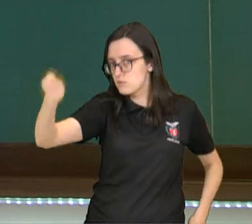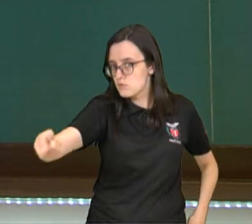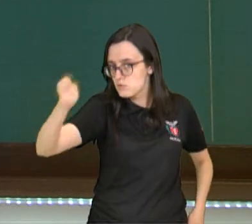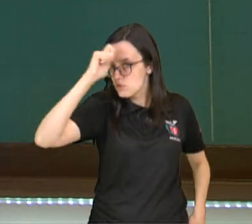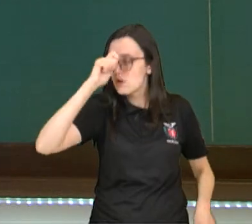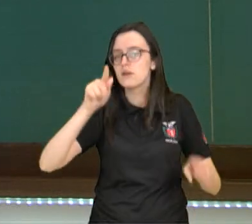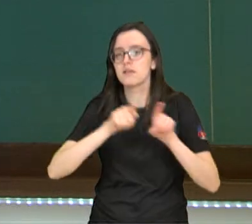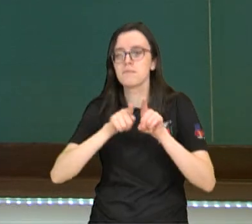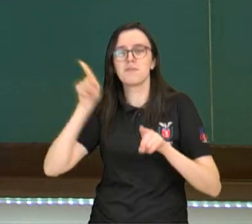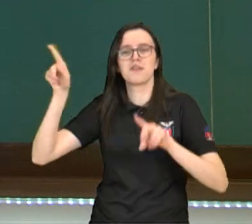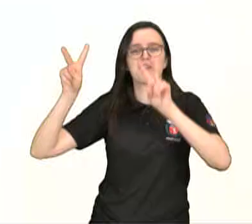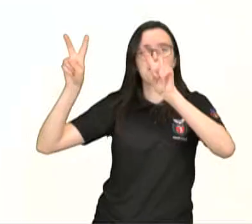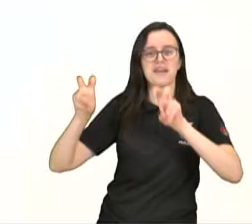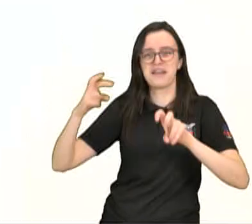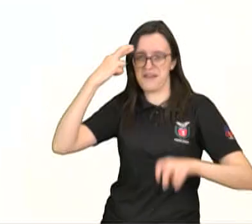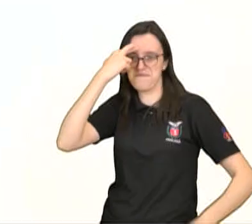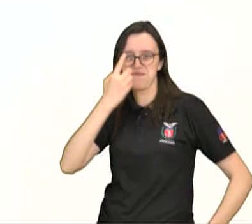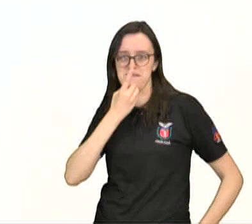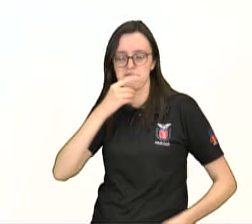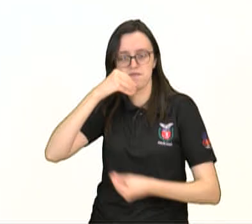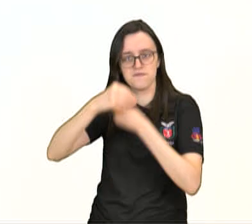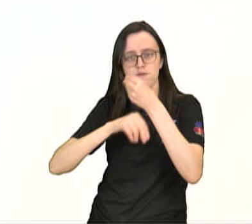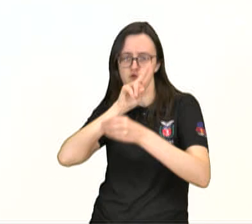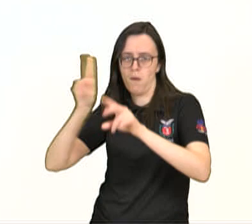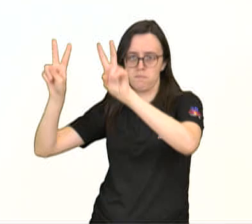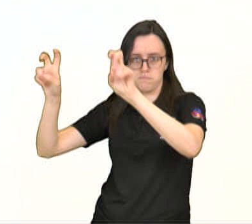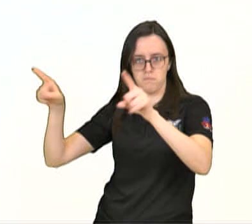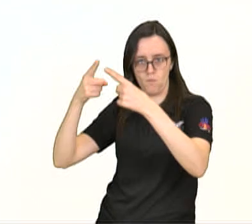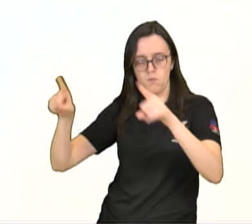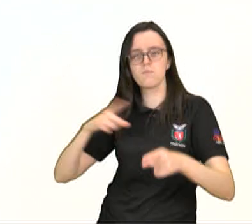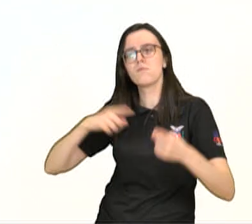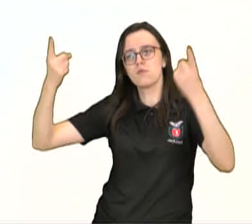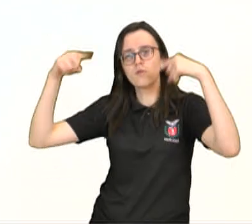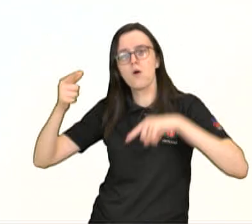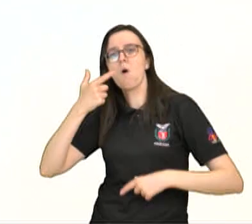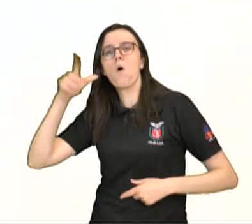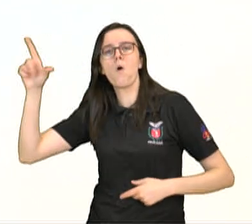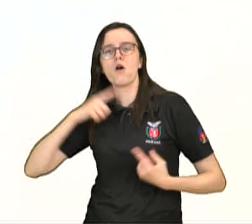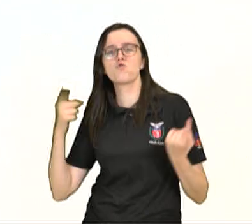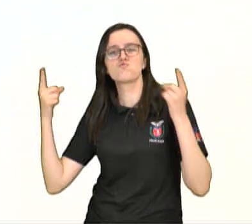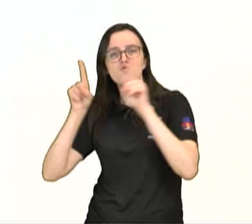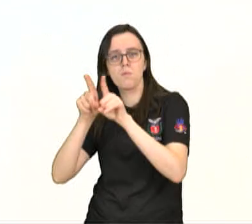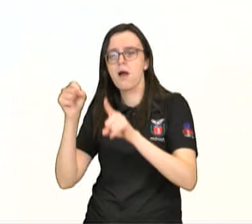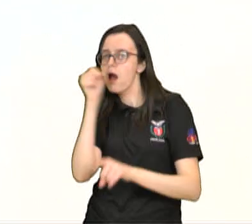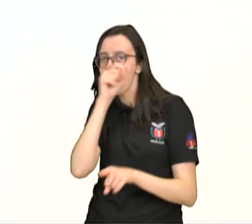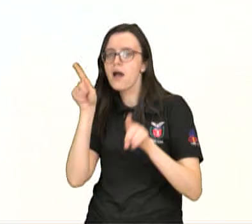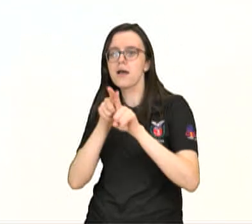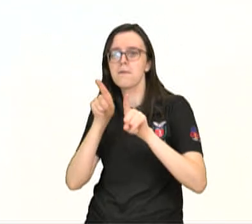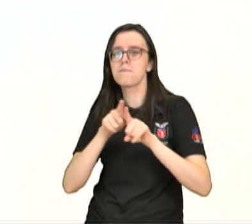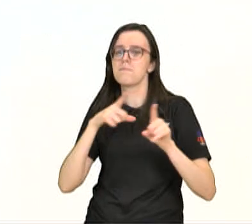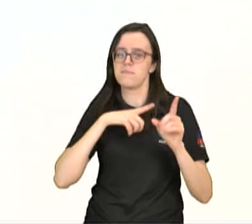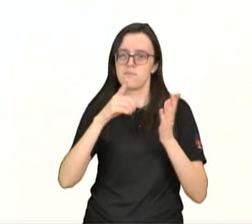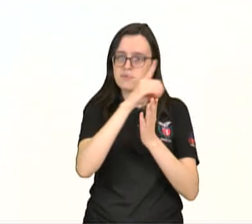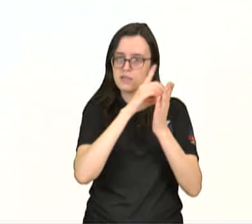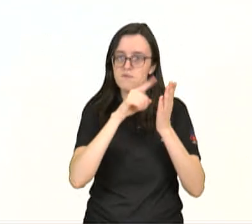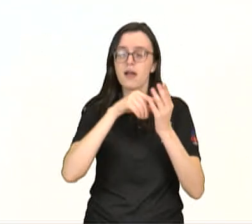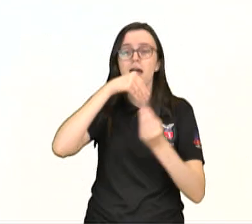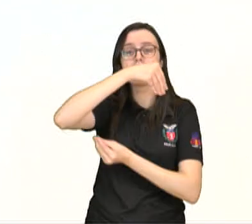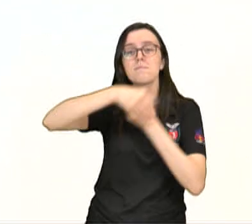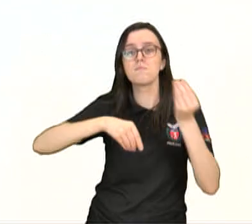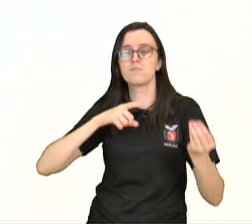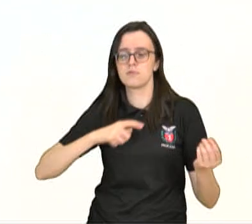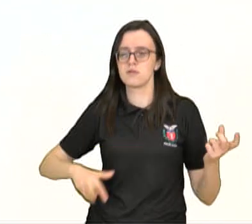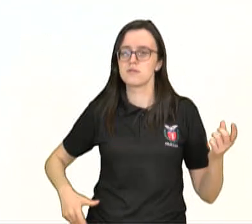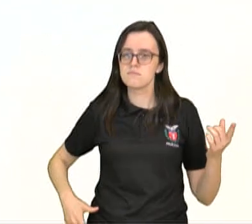de Amor. Aí, o DVD Menos é Mais de Henrique e Juliano, ele já associava a guitarra e o baixo